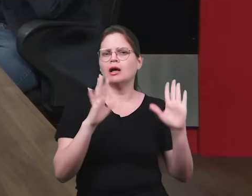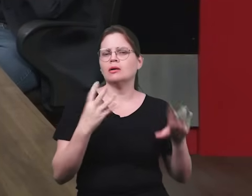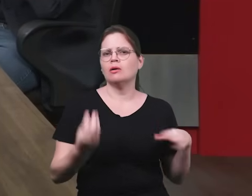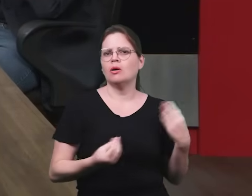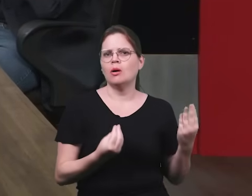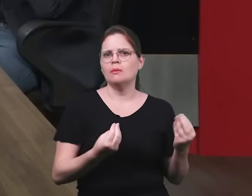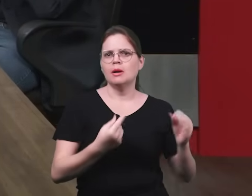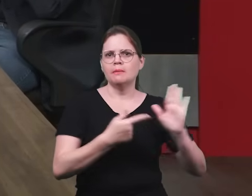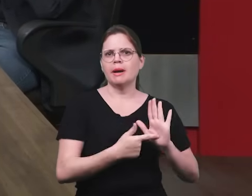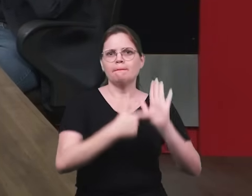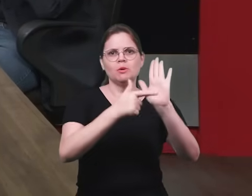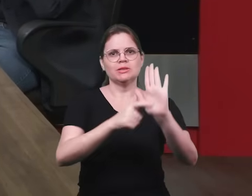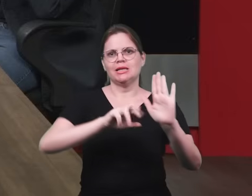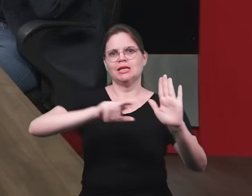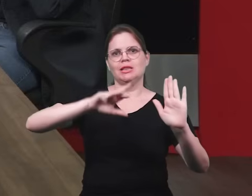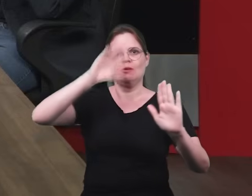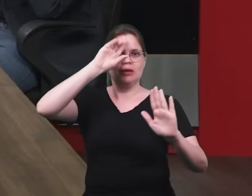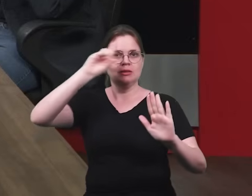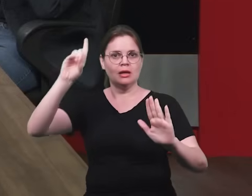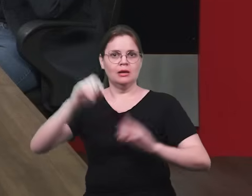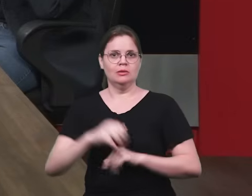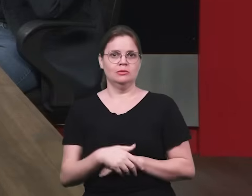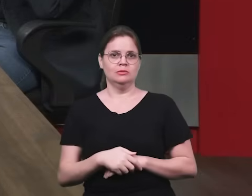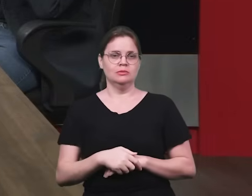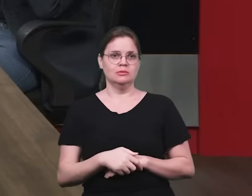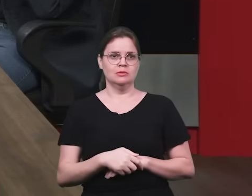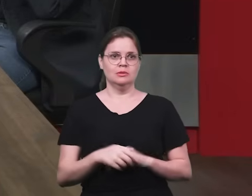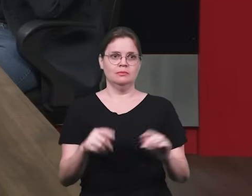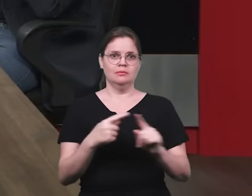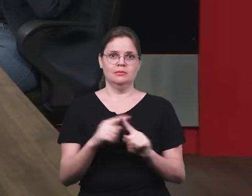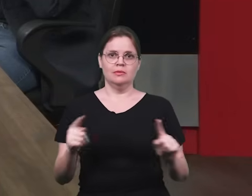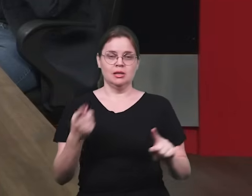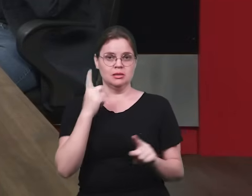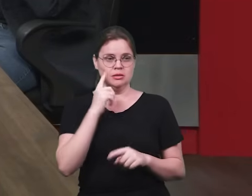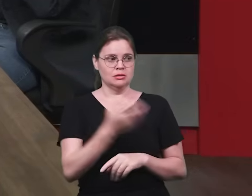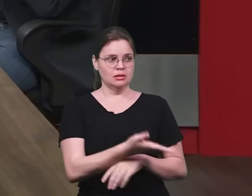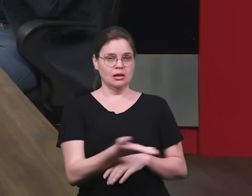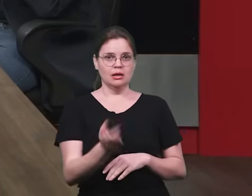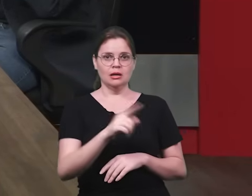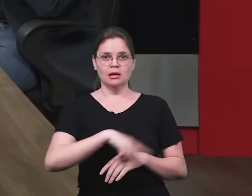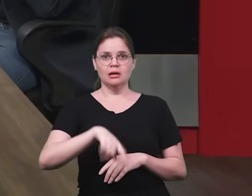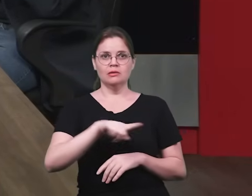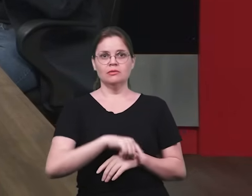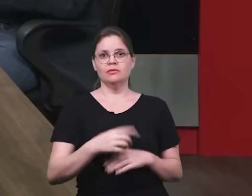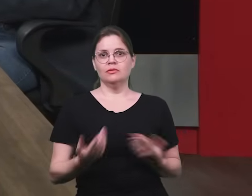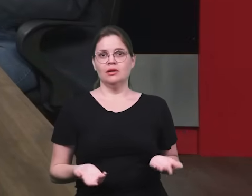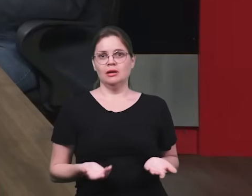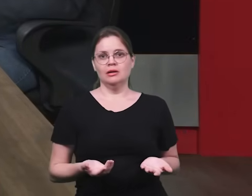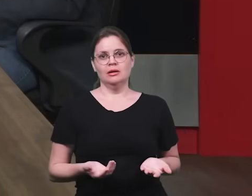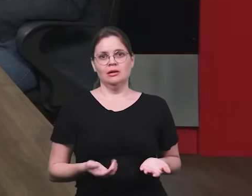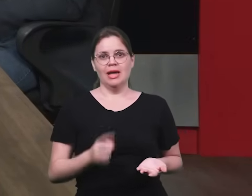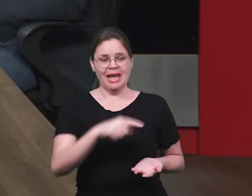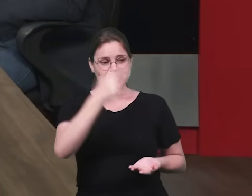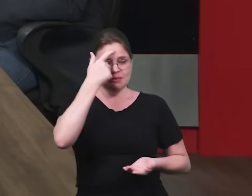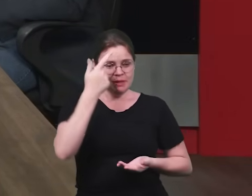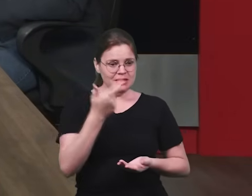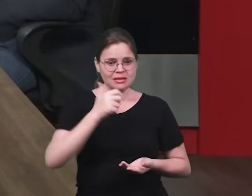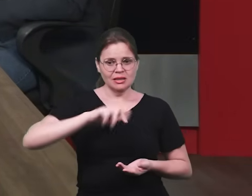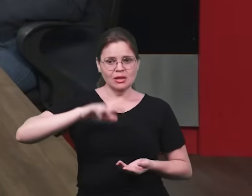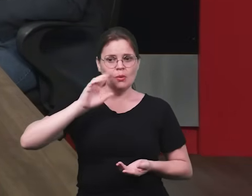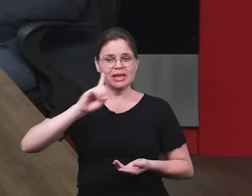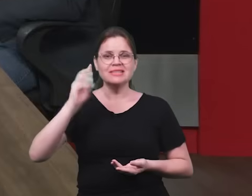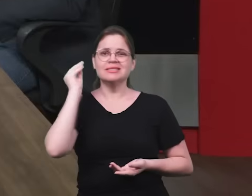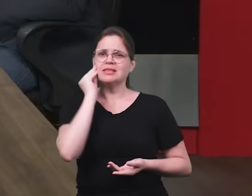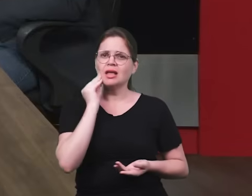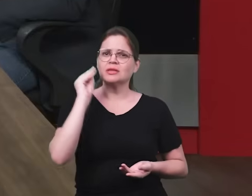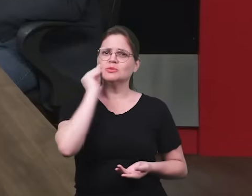oferecer opções a uma criação sem a presença de Deus. Então, é exatamente isso